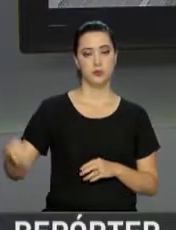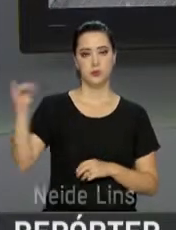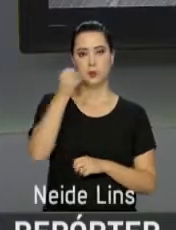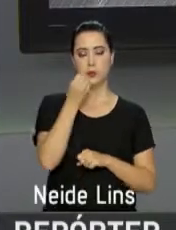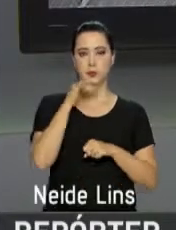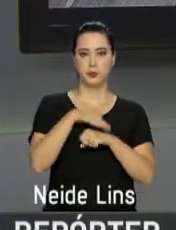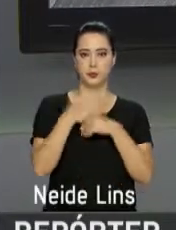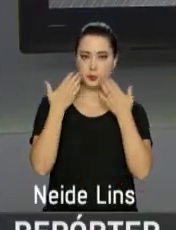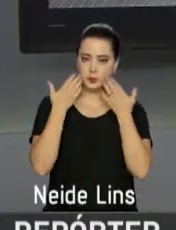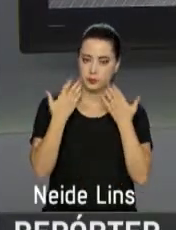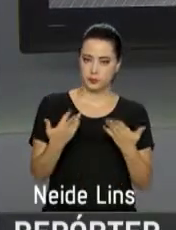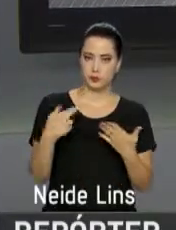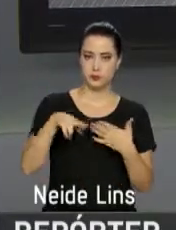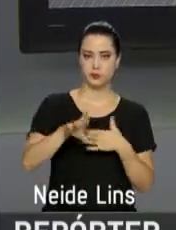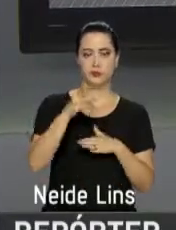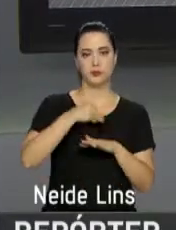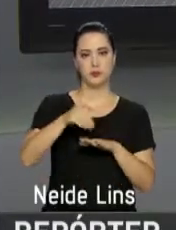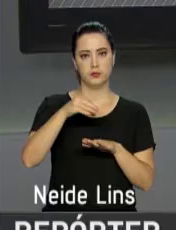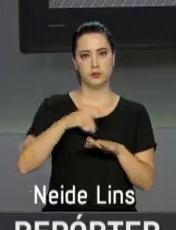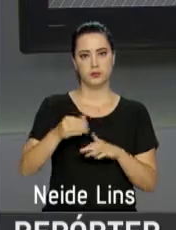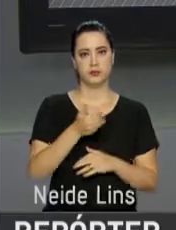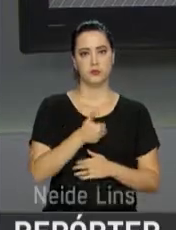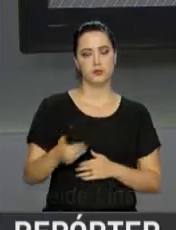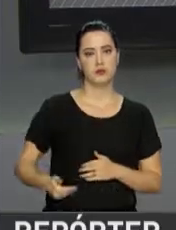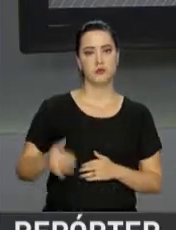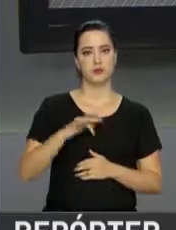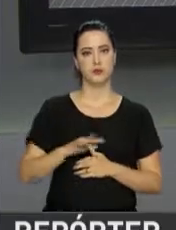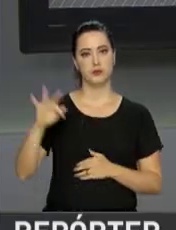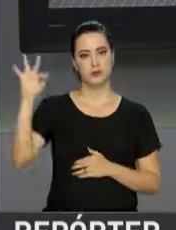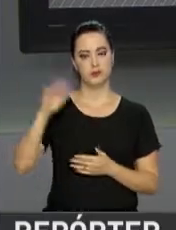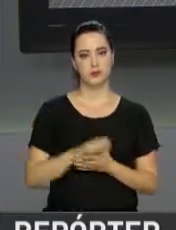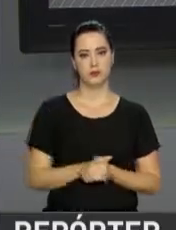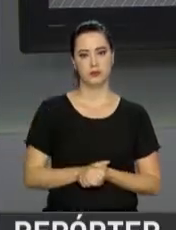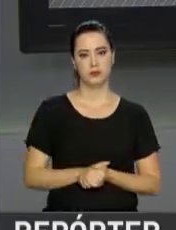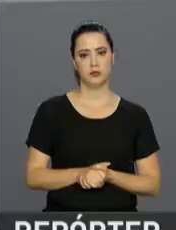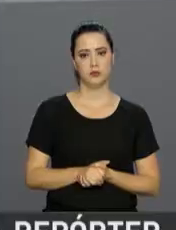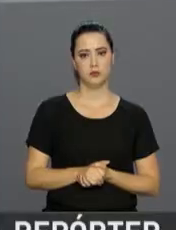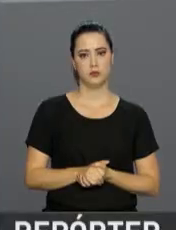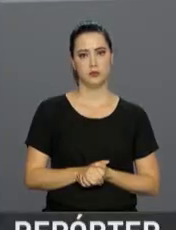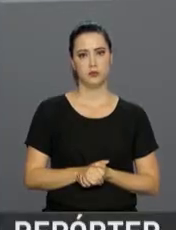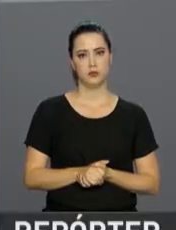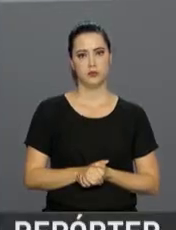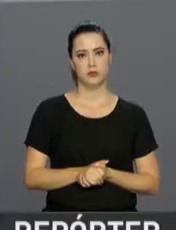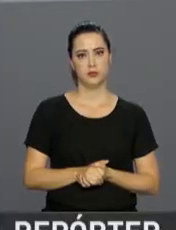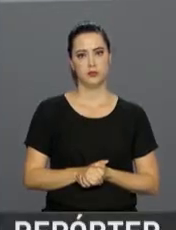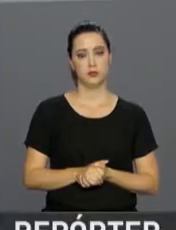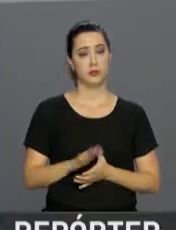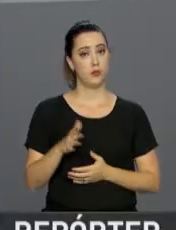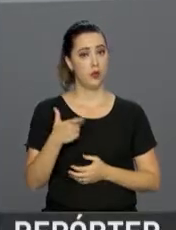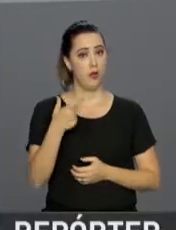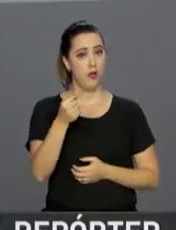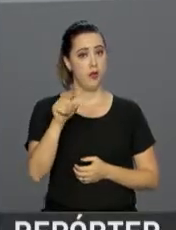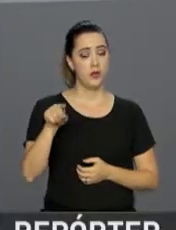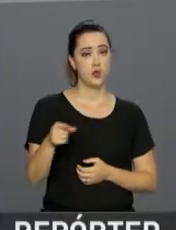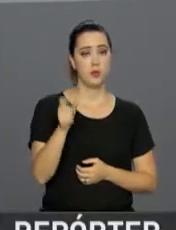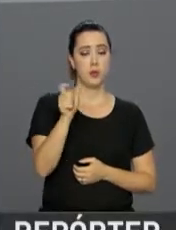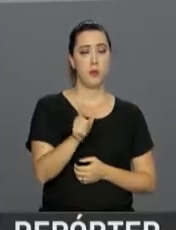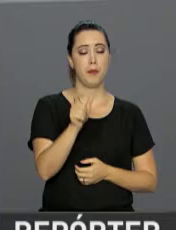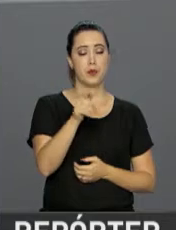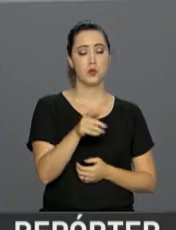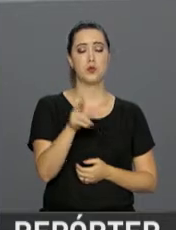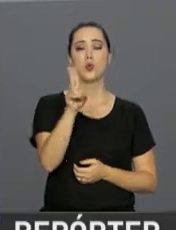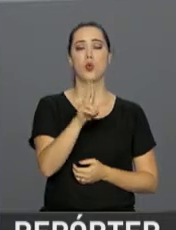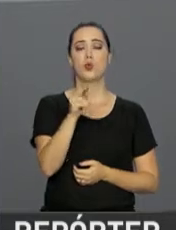boa noite. Começa agora o Repórter NBR com as notícias do governo federal. Cerca de 20 mil